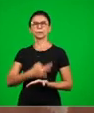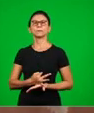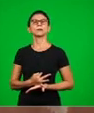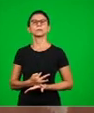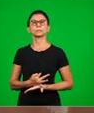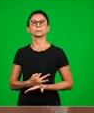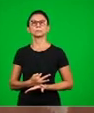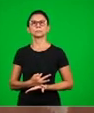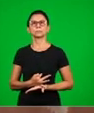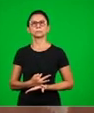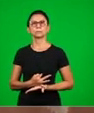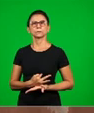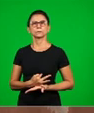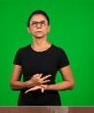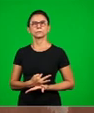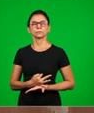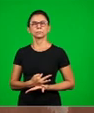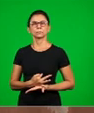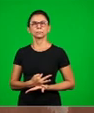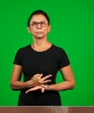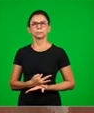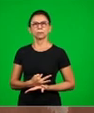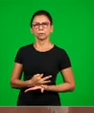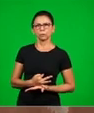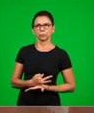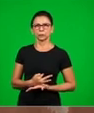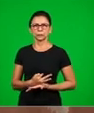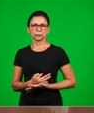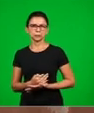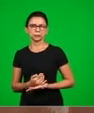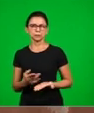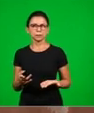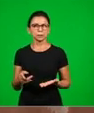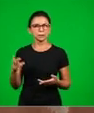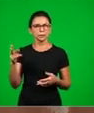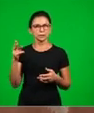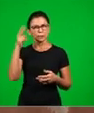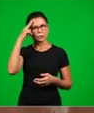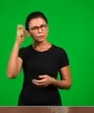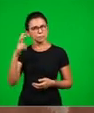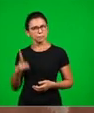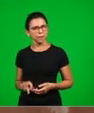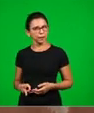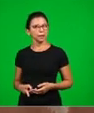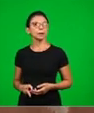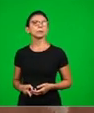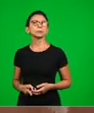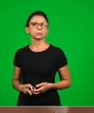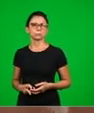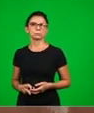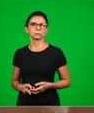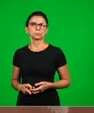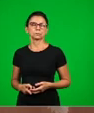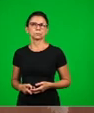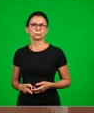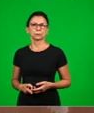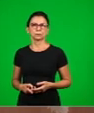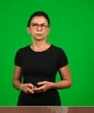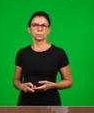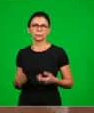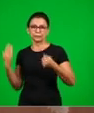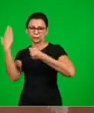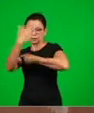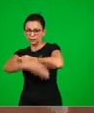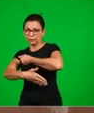para evitar ser atingido. Então, a fé é dinâmica. Se